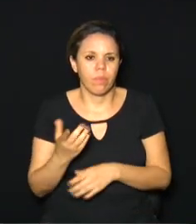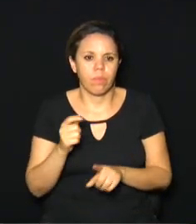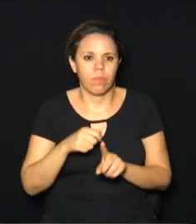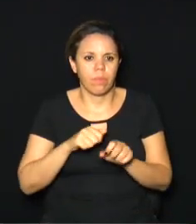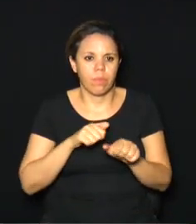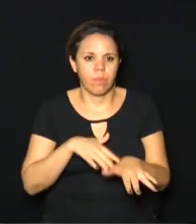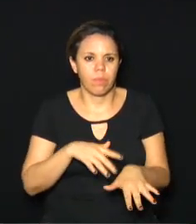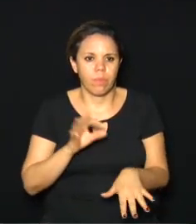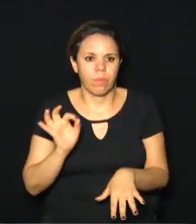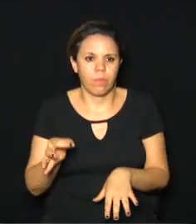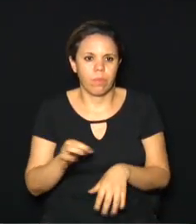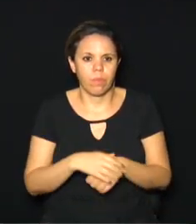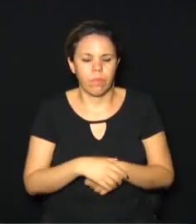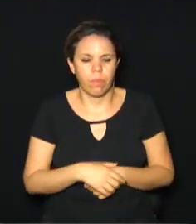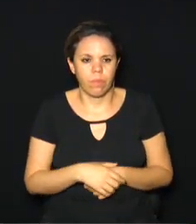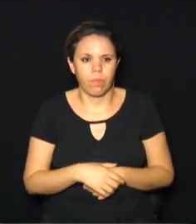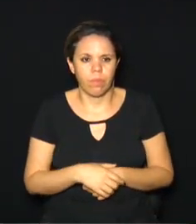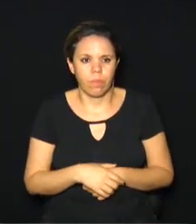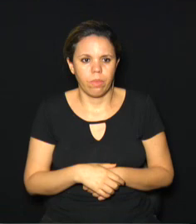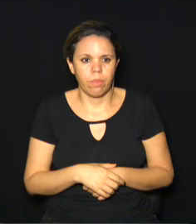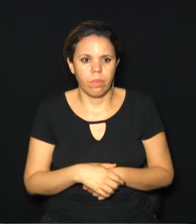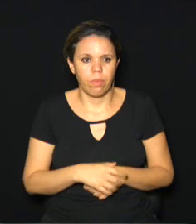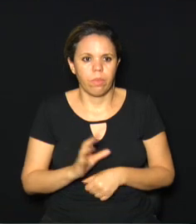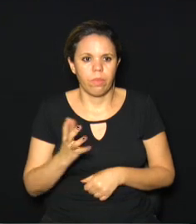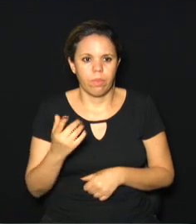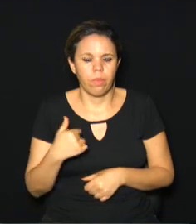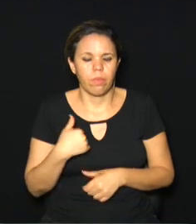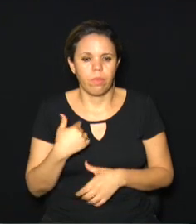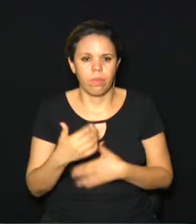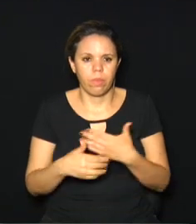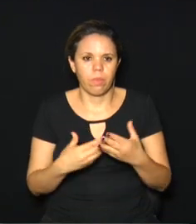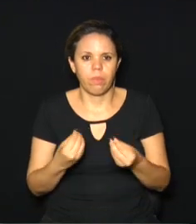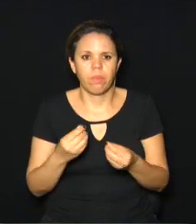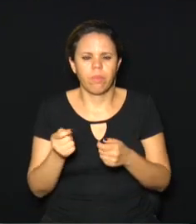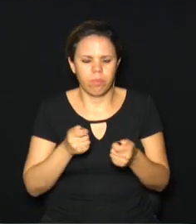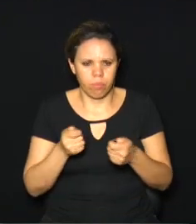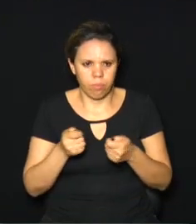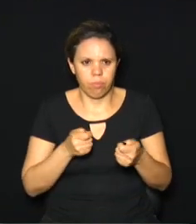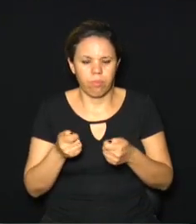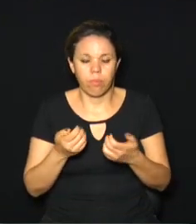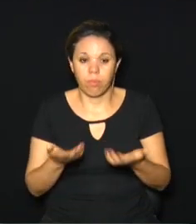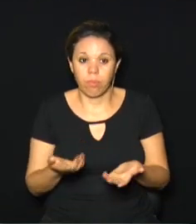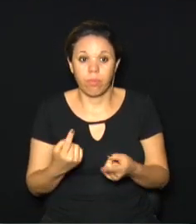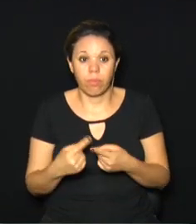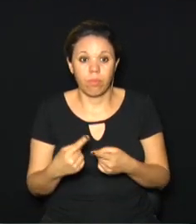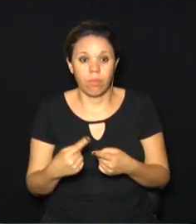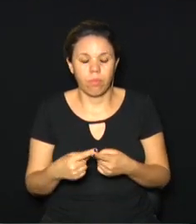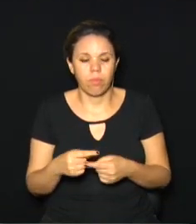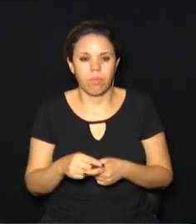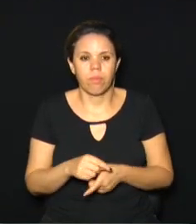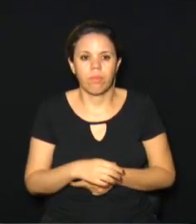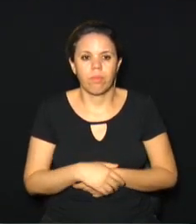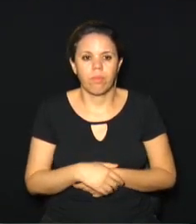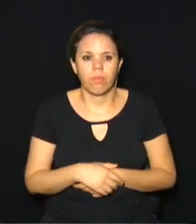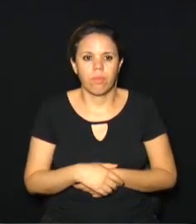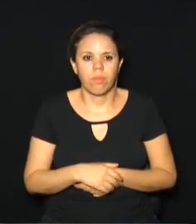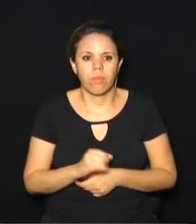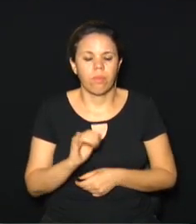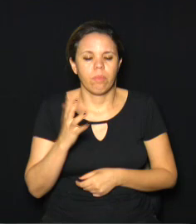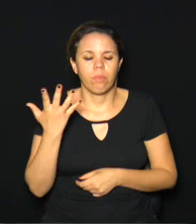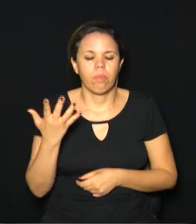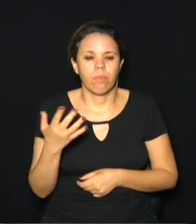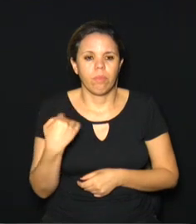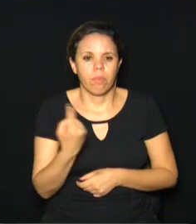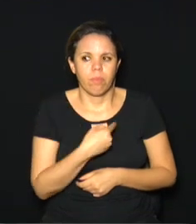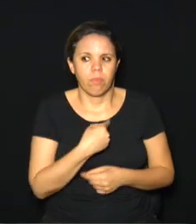com certeza deverá ocorrer de uma maneira muito bem controlada, porque caso contrário